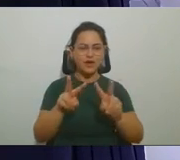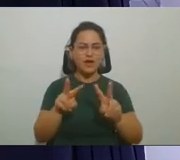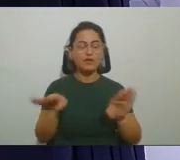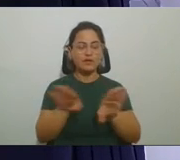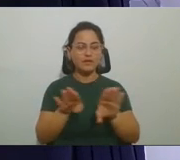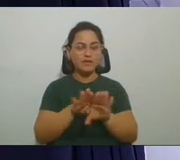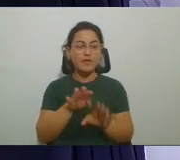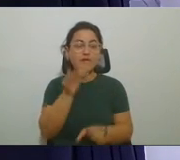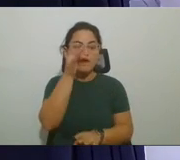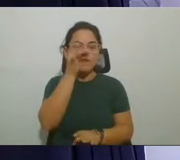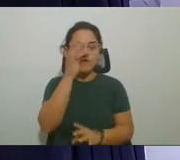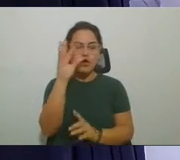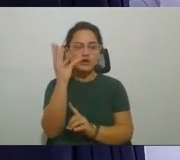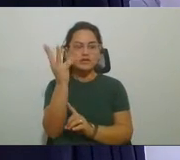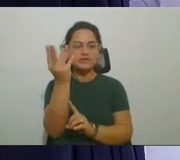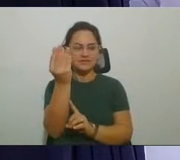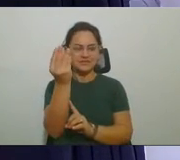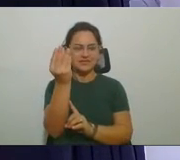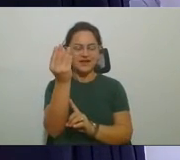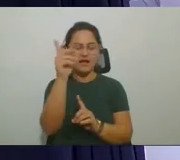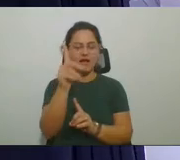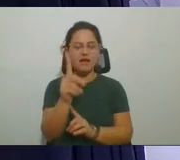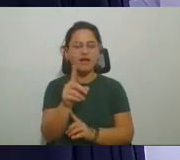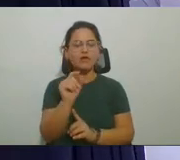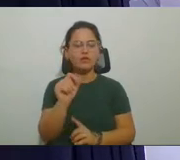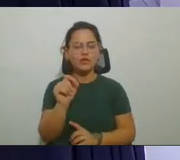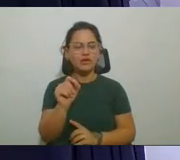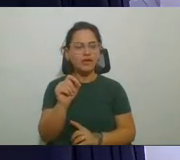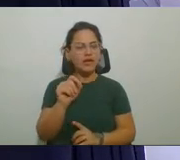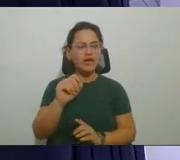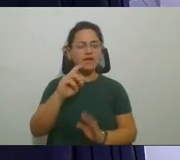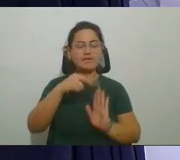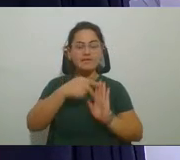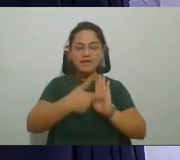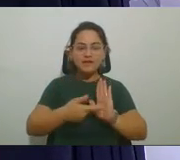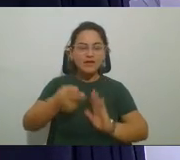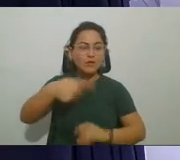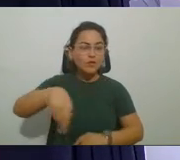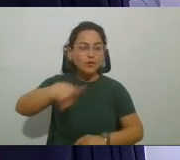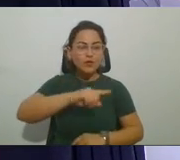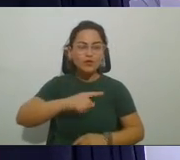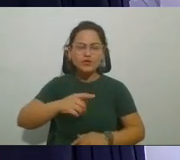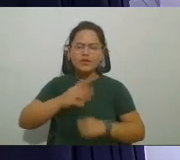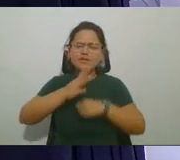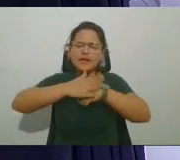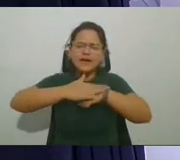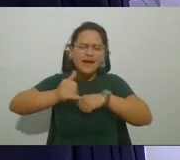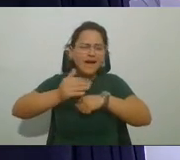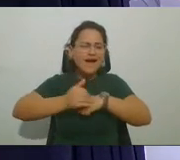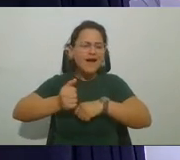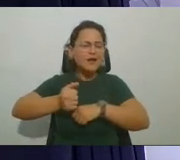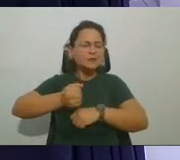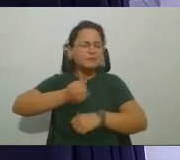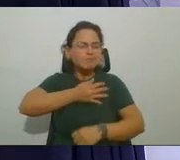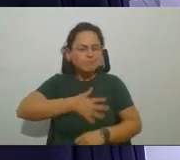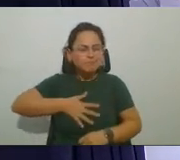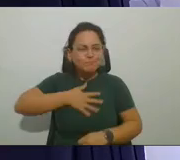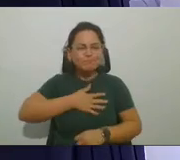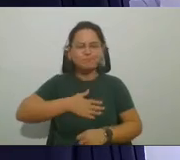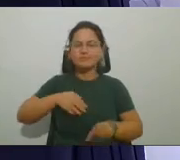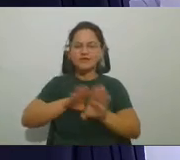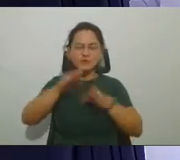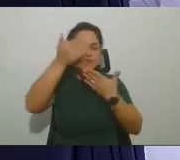orquídea, simbolizando todo o nosso carinho e apreço e agradecimento.